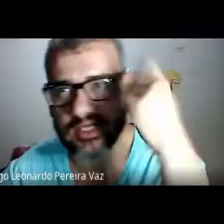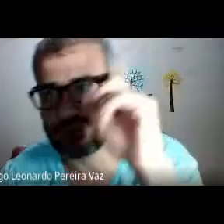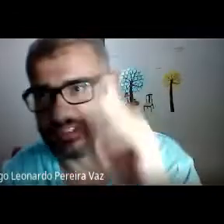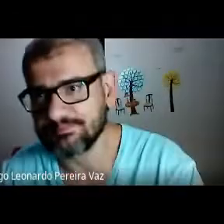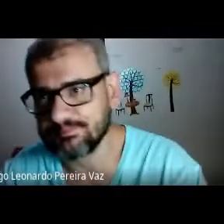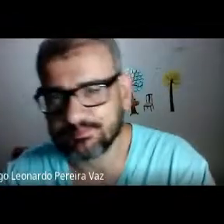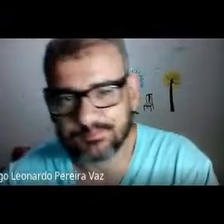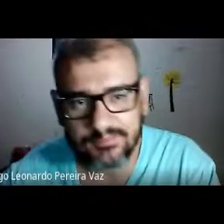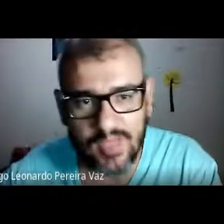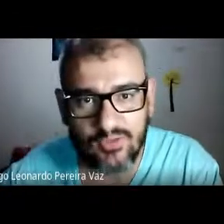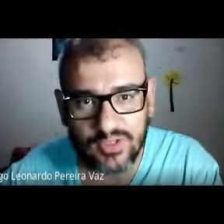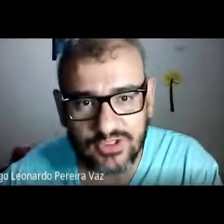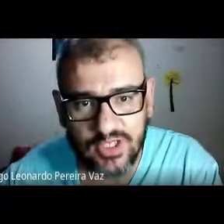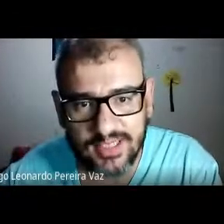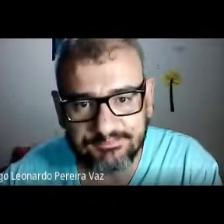Eliette.